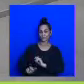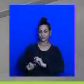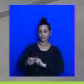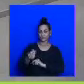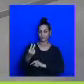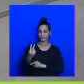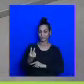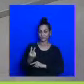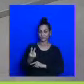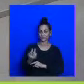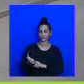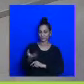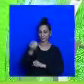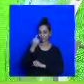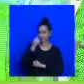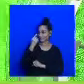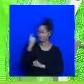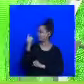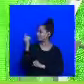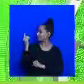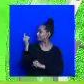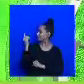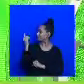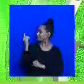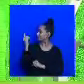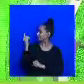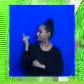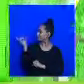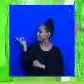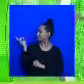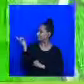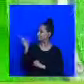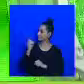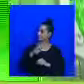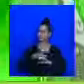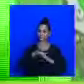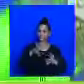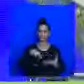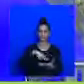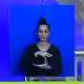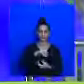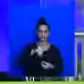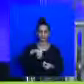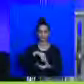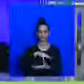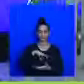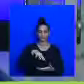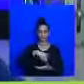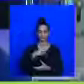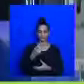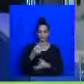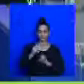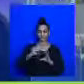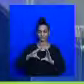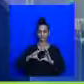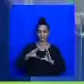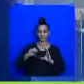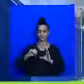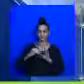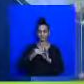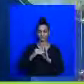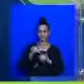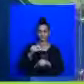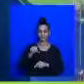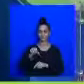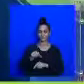coluna número 2 bola posicionada valendo Globo recarregado embaralhando 10 bolas numeradas de 0